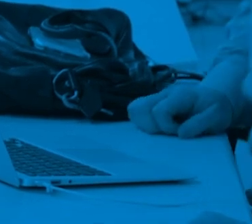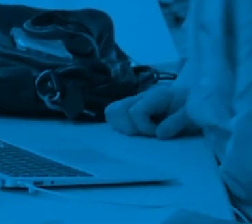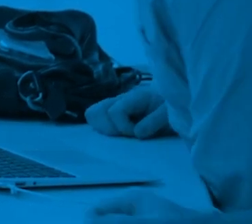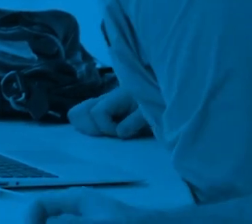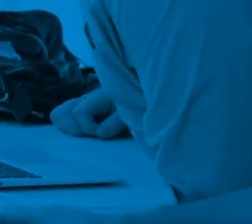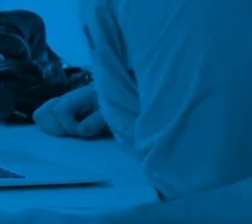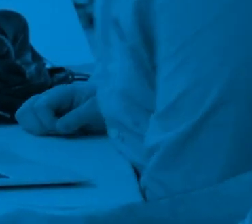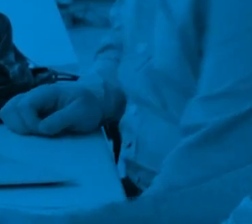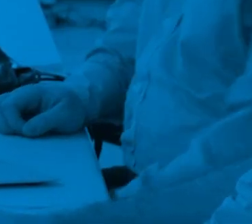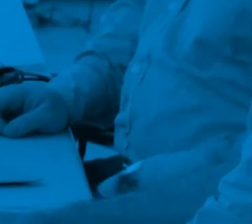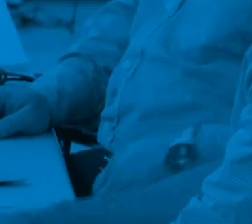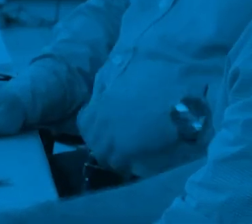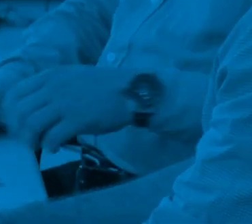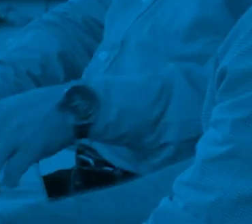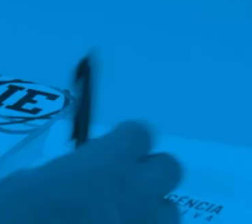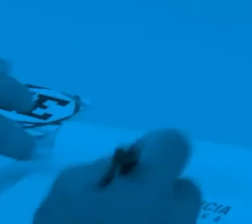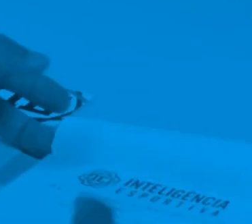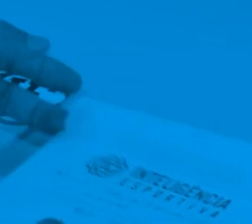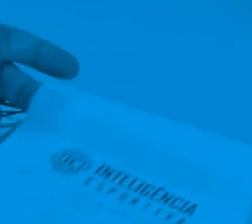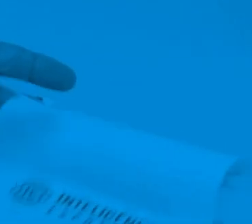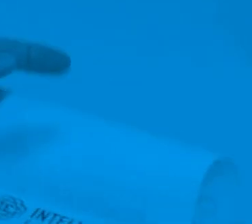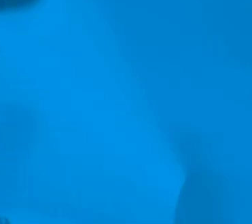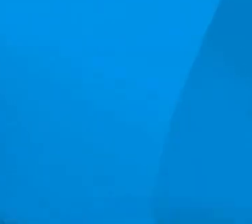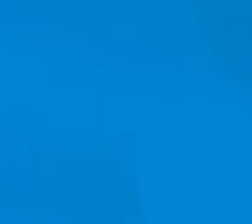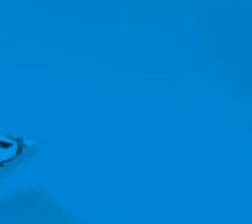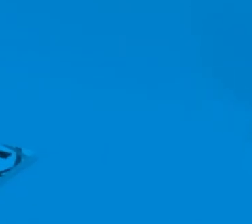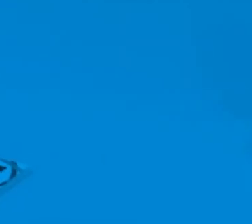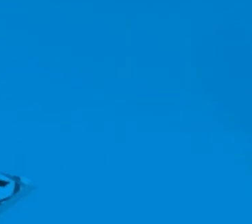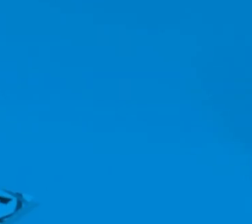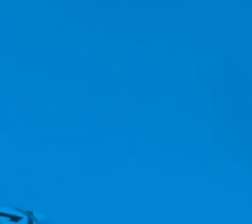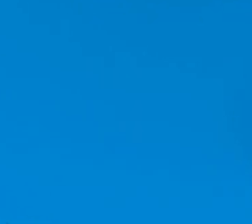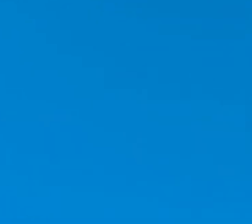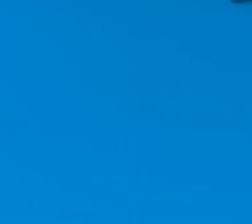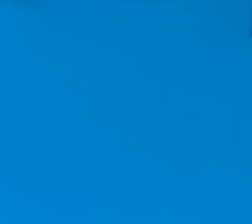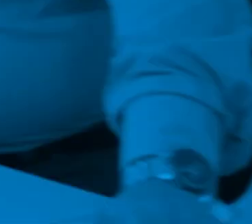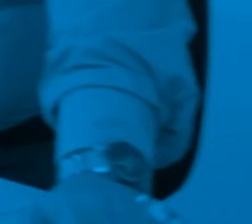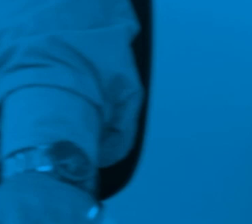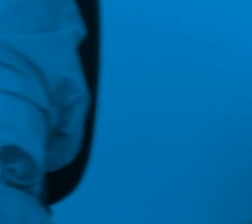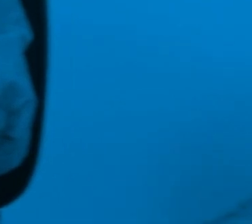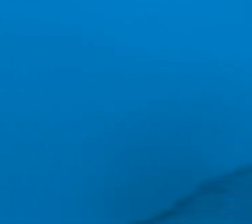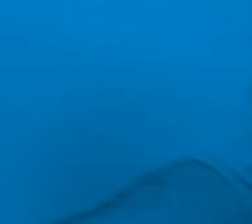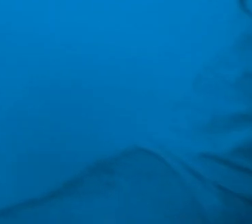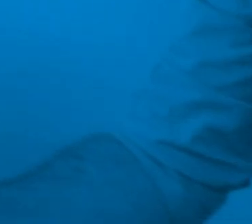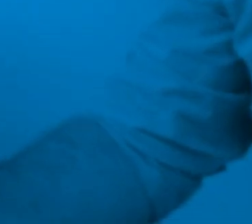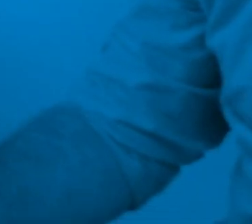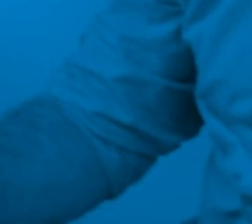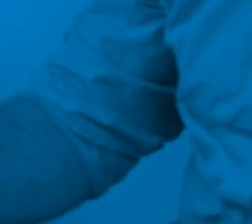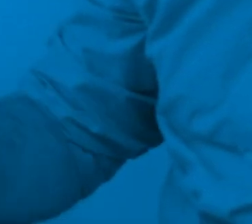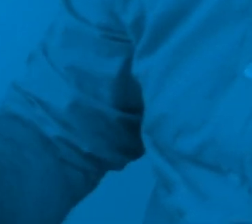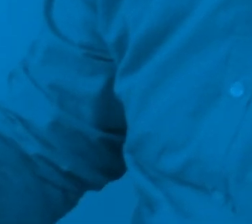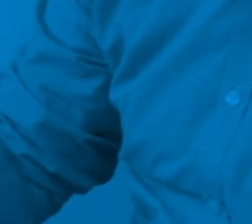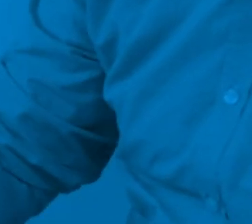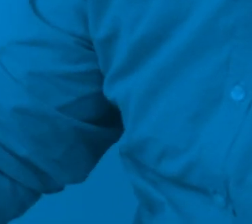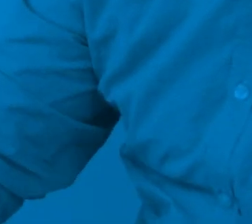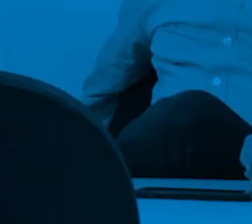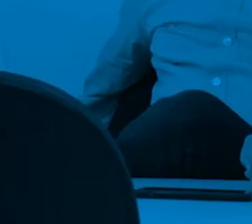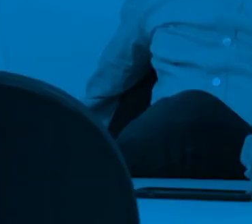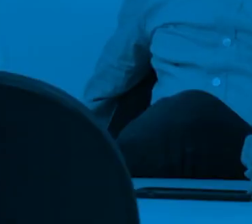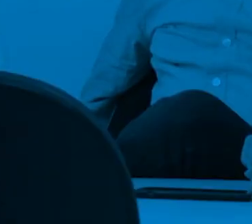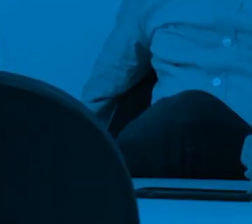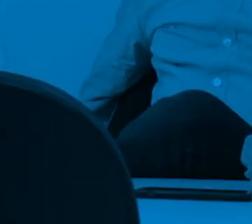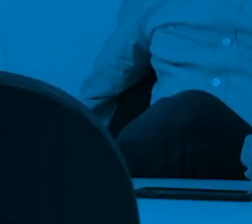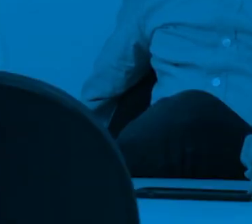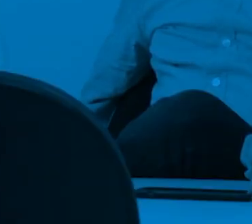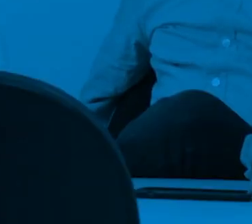das cidades paranaenses, sendo que destas, quase 200 já apresentaram uma política esportiva estruturada, uma ação pioneira no